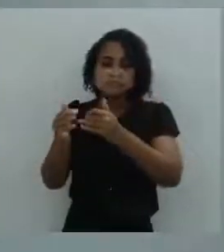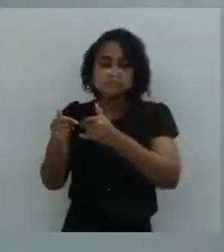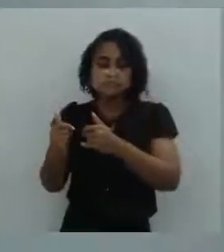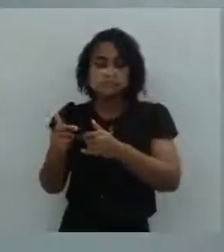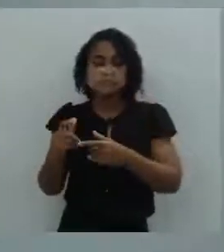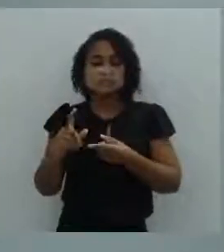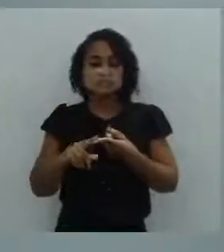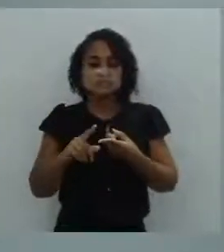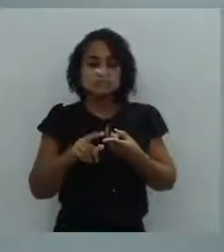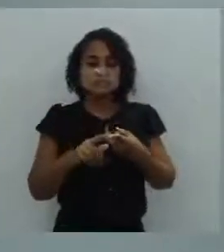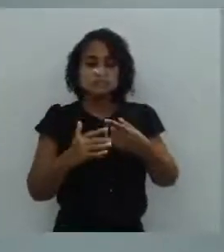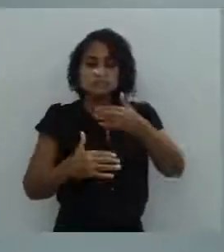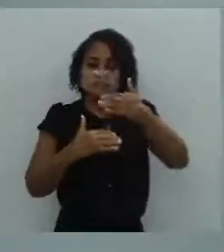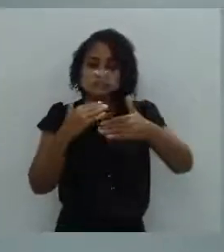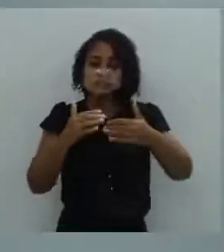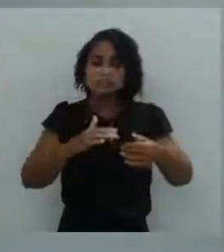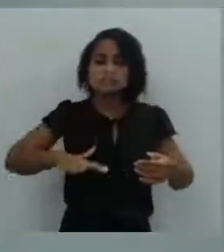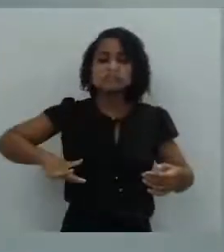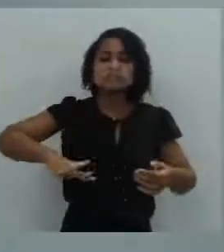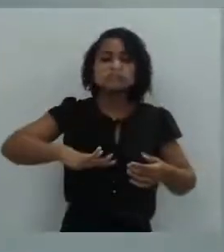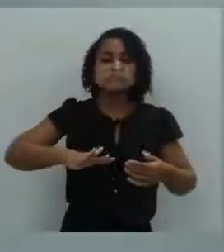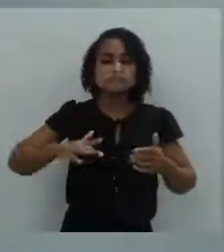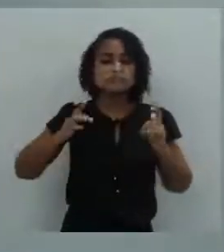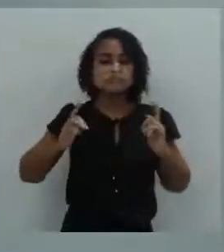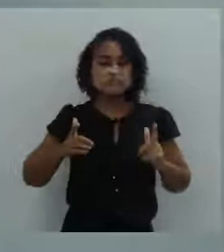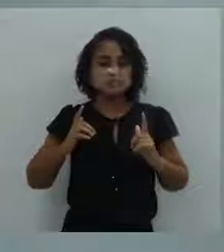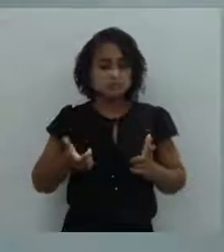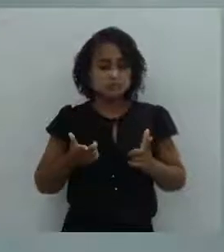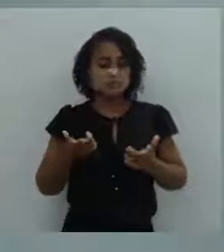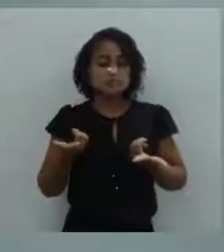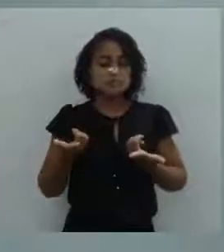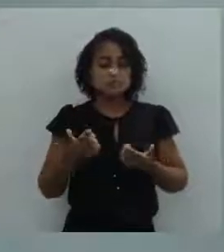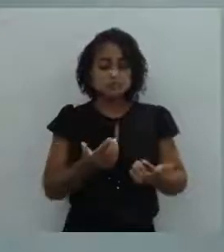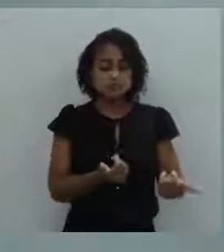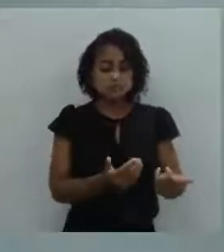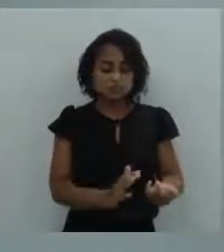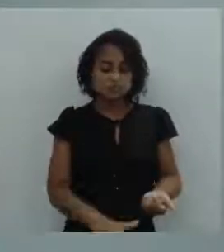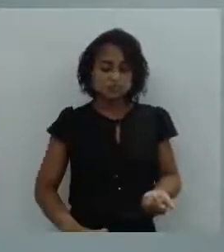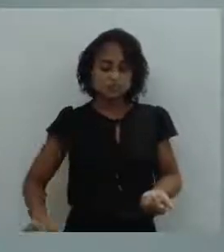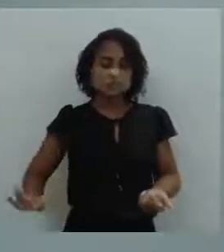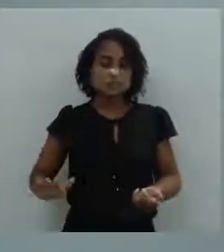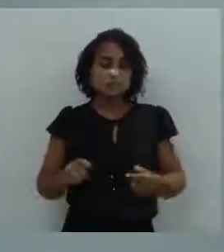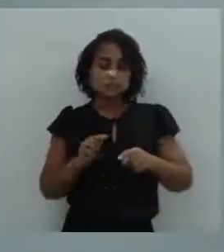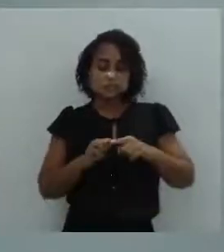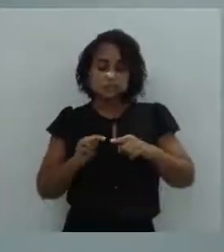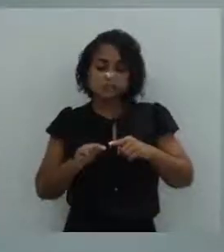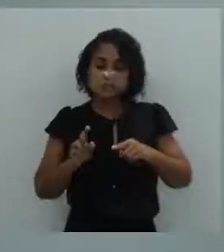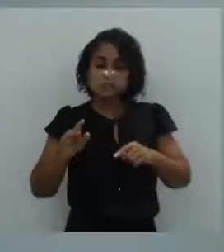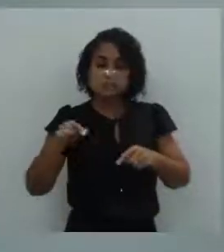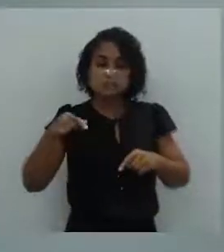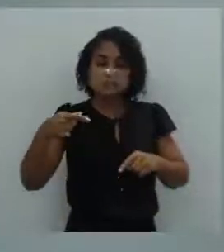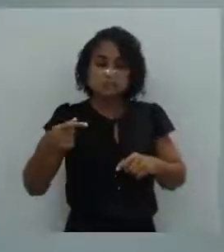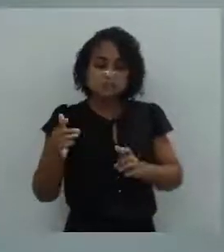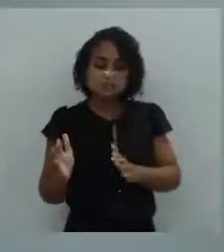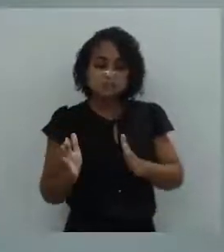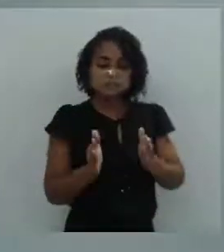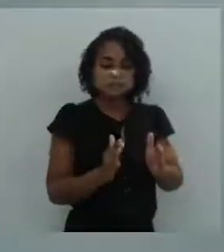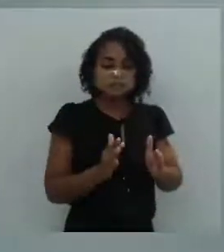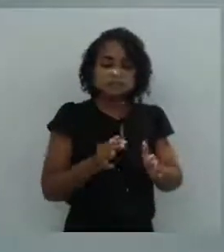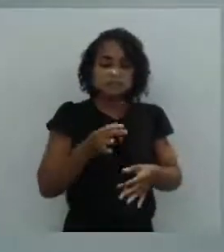nesse caso é a construção de uma área de lazer para os jovens, para as crianças do seu bairro, e logo em sequência você